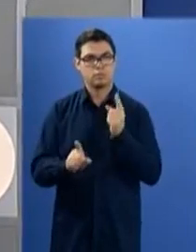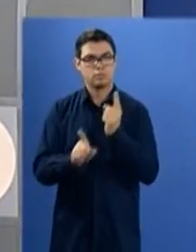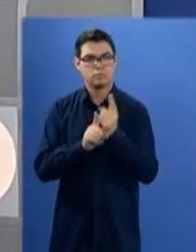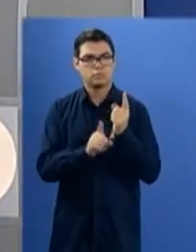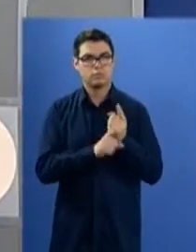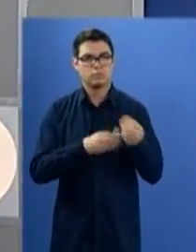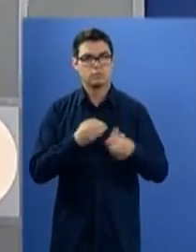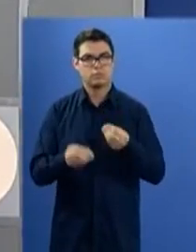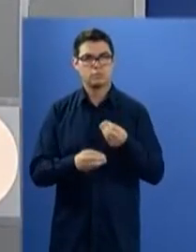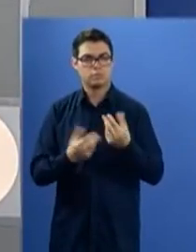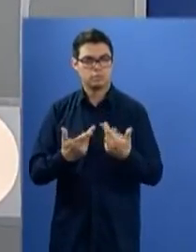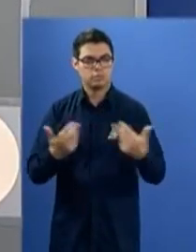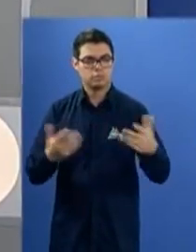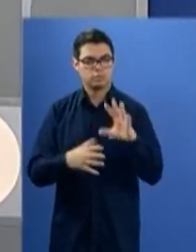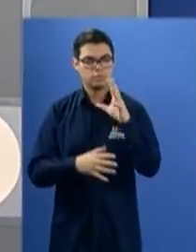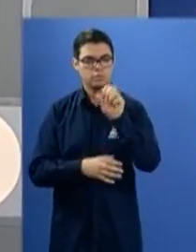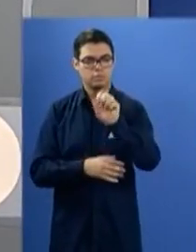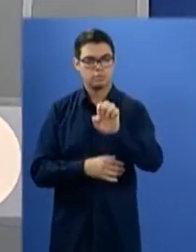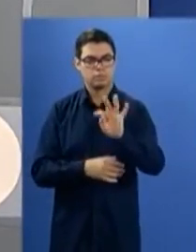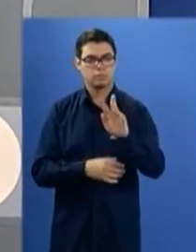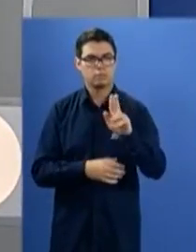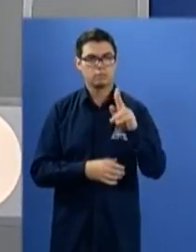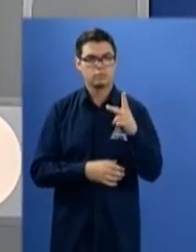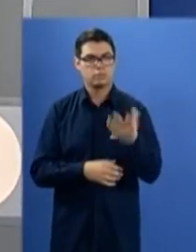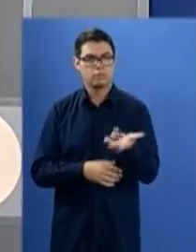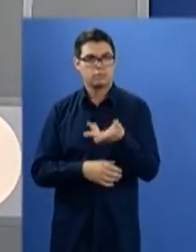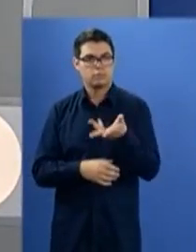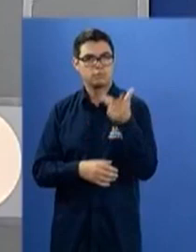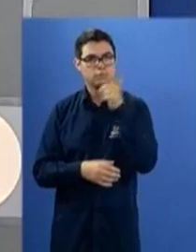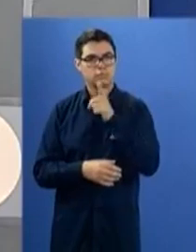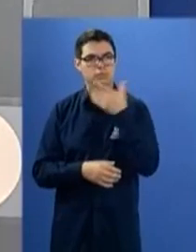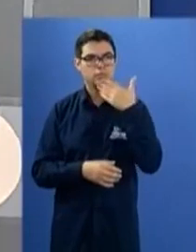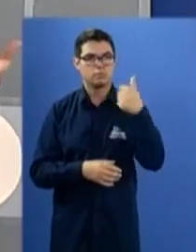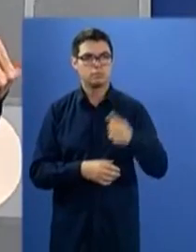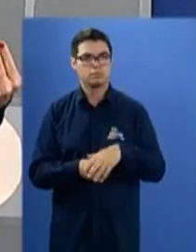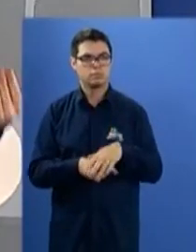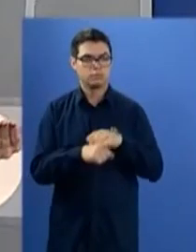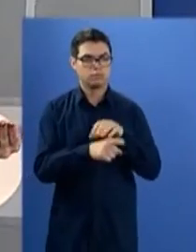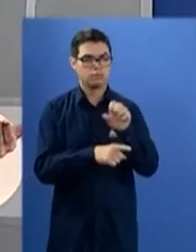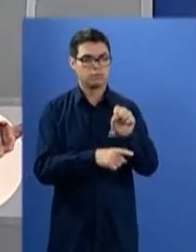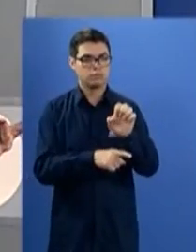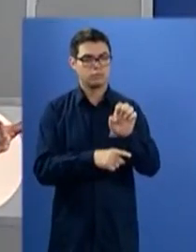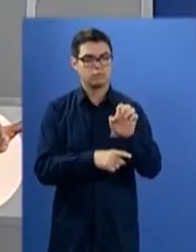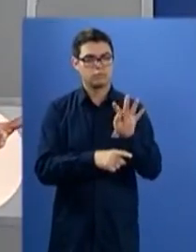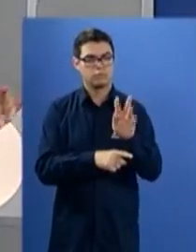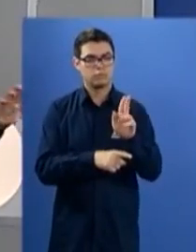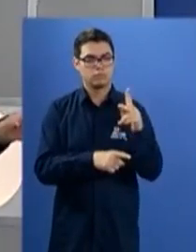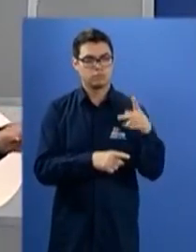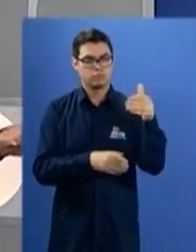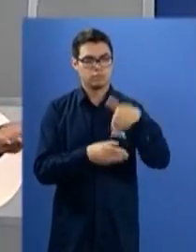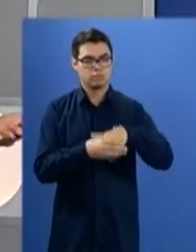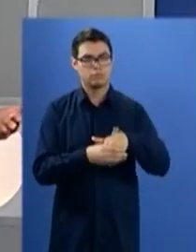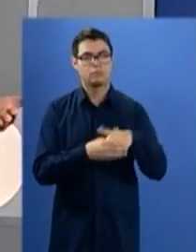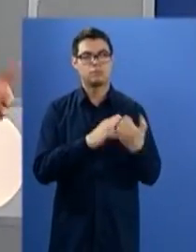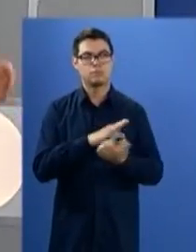identificou que as operações de setup poderiam ser de dois tipos. O setup interno, o que